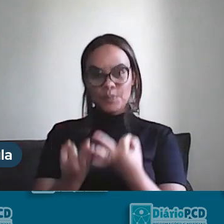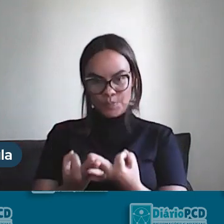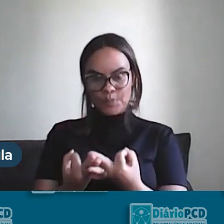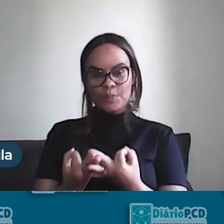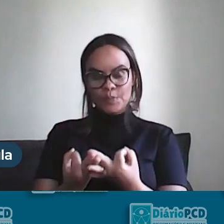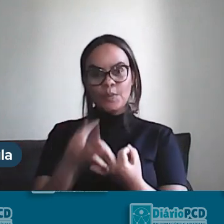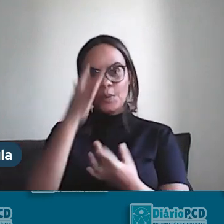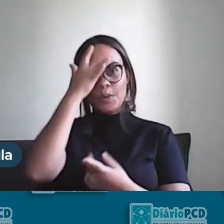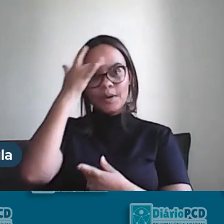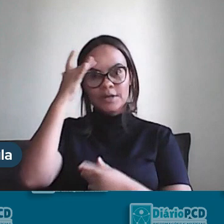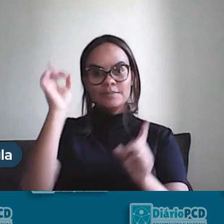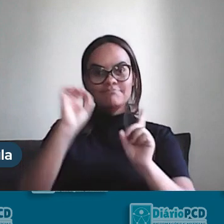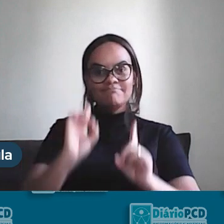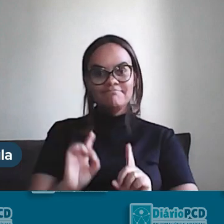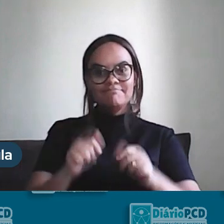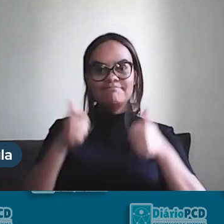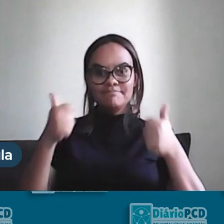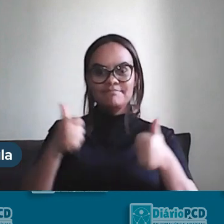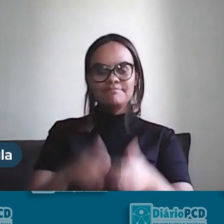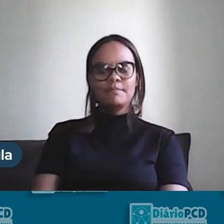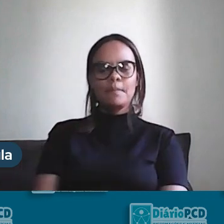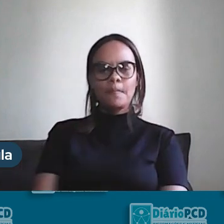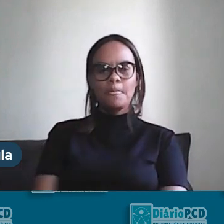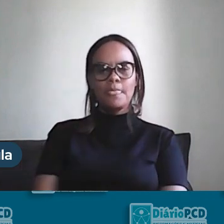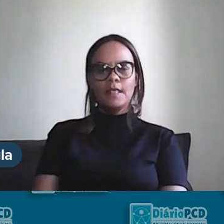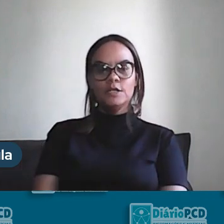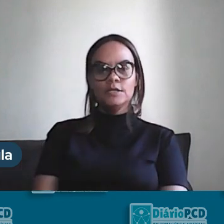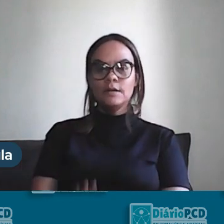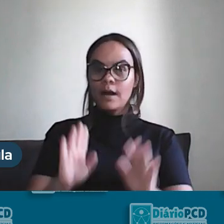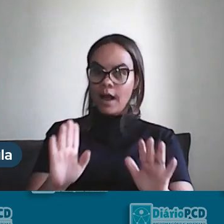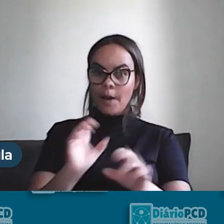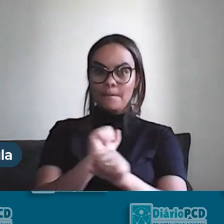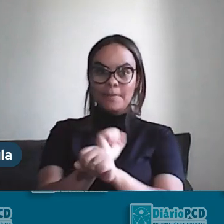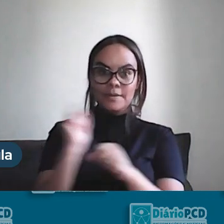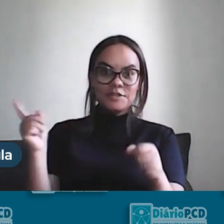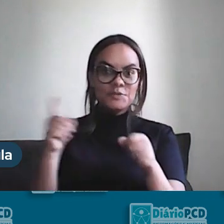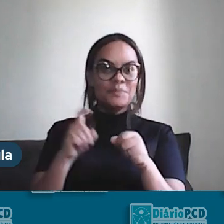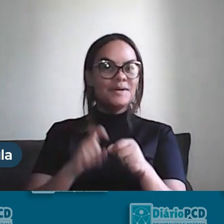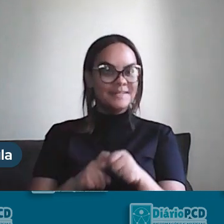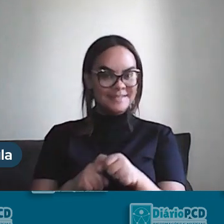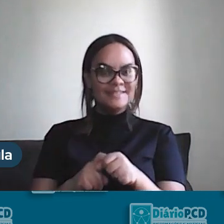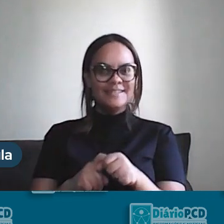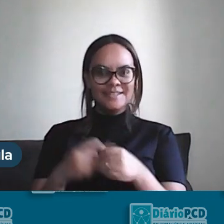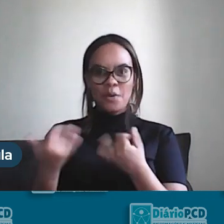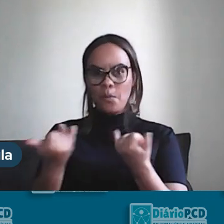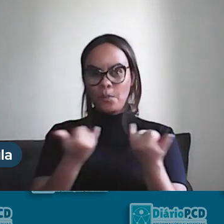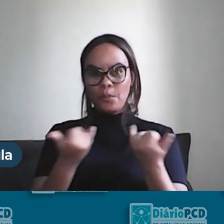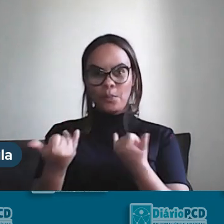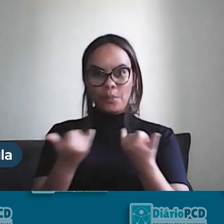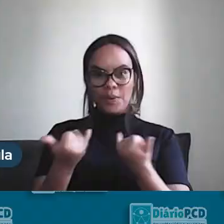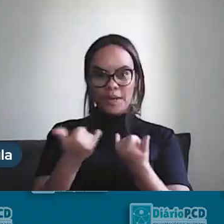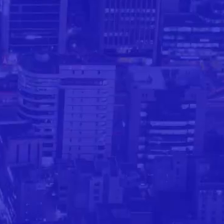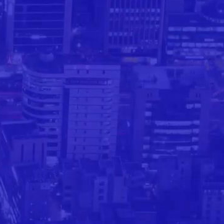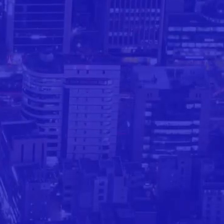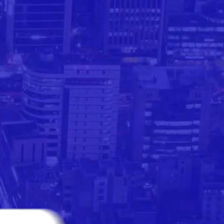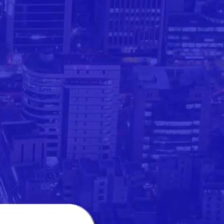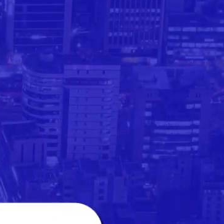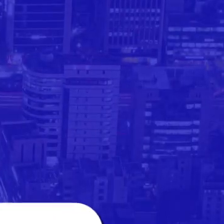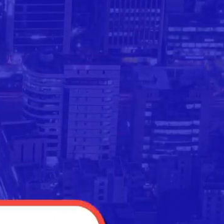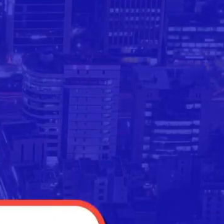de pessoas com deficiência. Fica com a gente, nós já voltamos daqui a pouco com mais informações aqui no Diário PCD.